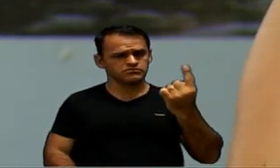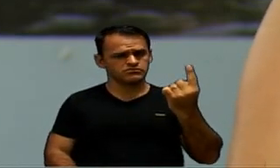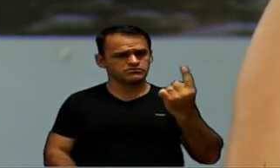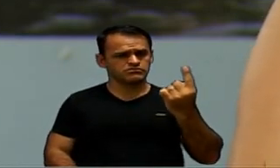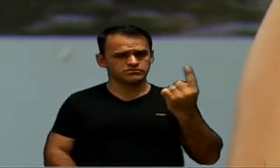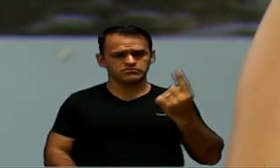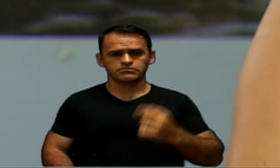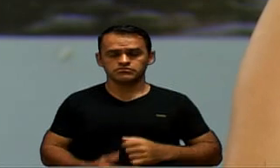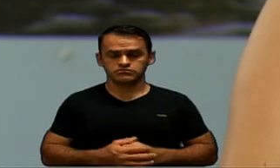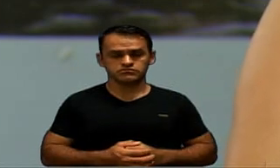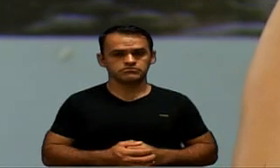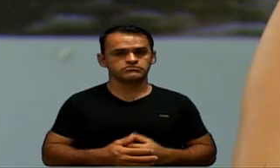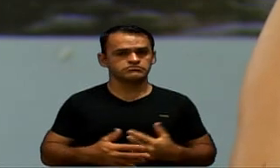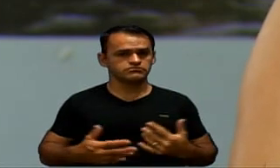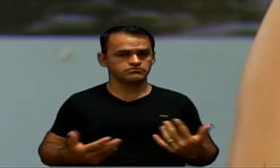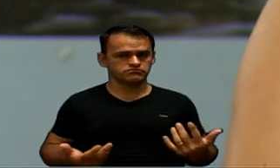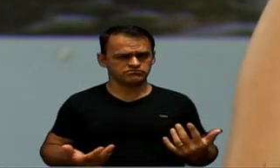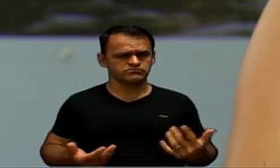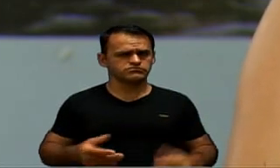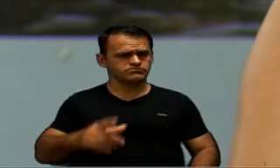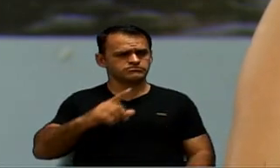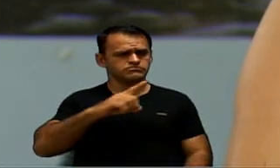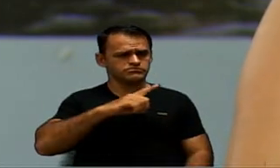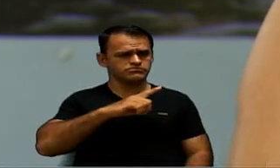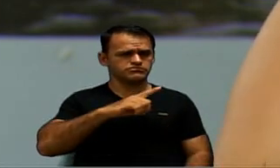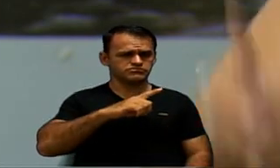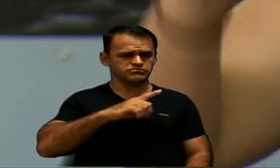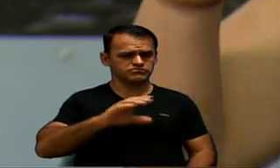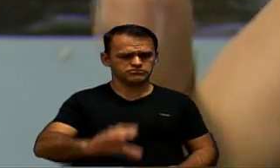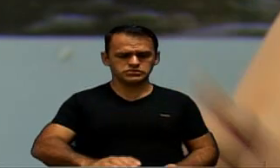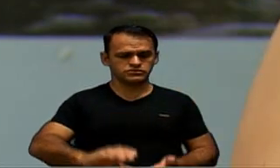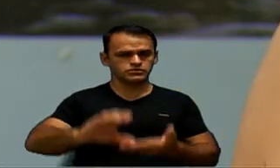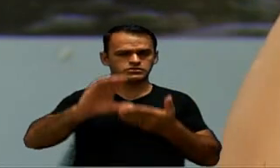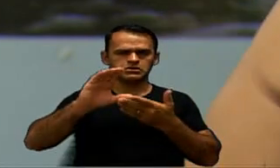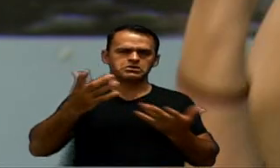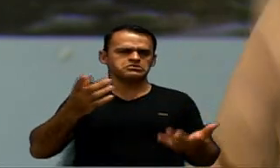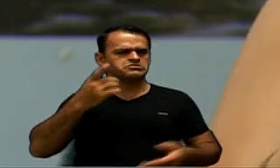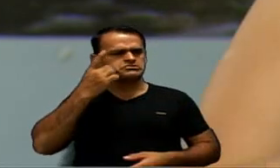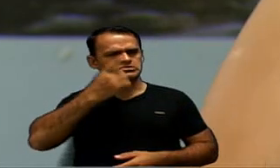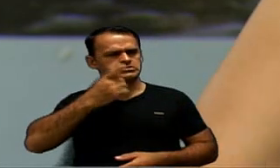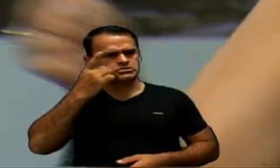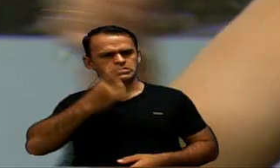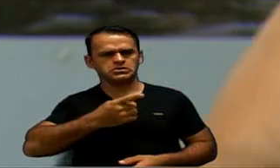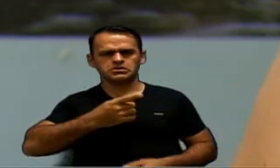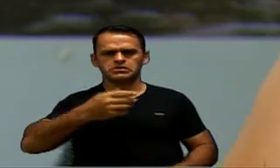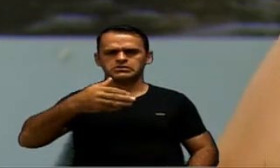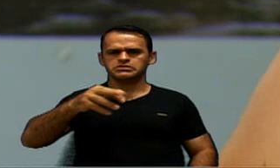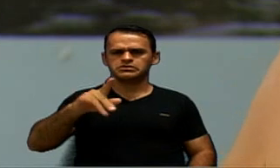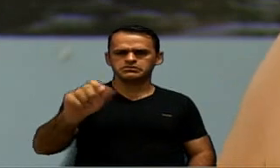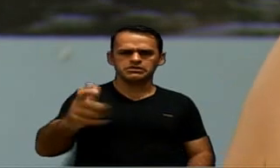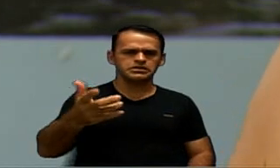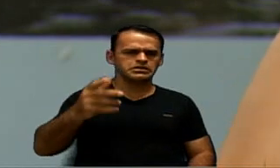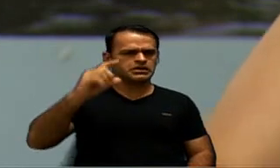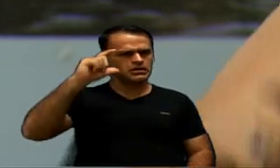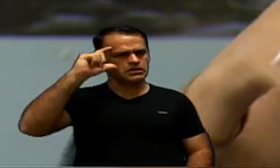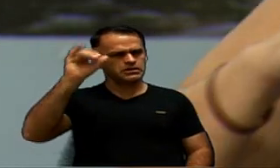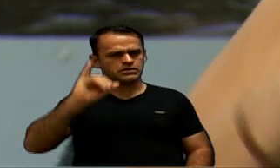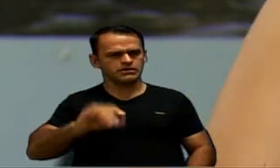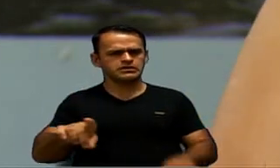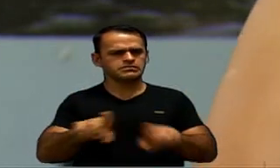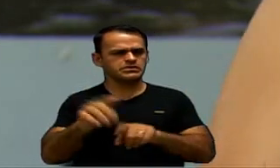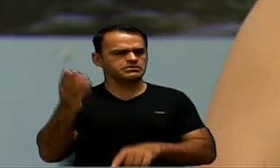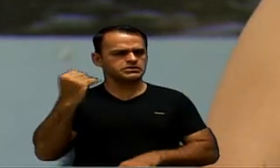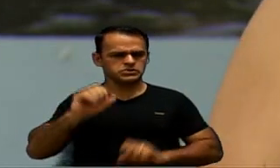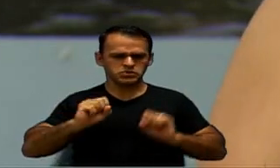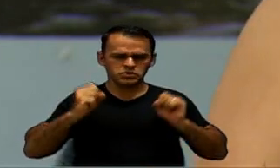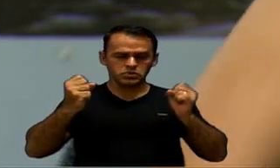Foi o primeiro do interior, e graças à boa vontade desse conselho, das deputadas, todas elas, Maria Lúcia, Yara, na época também brigou bastante,